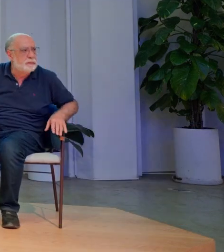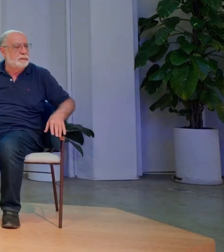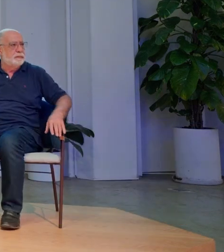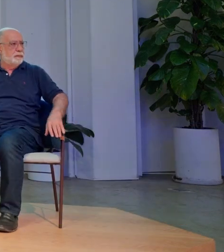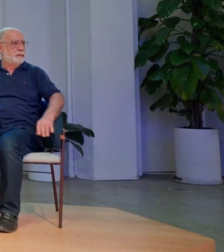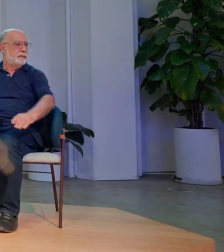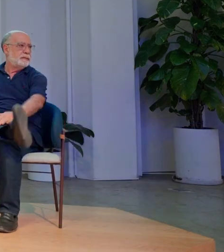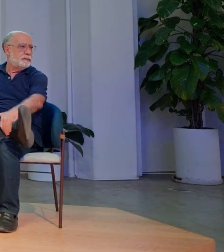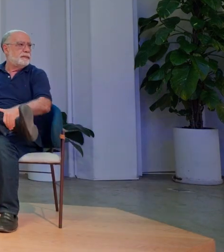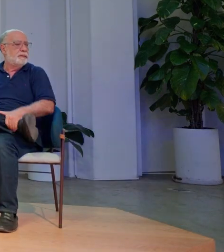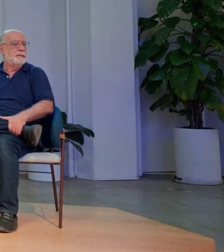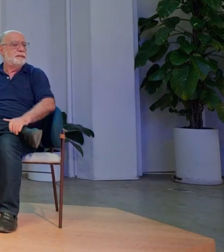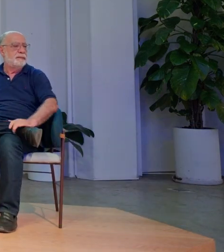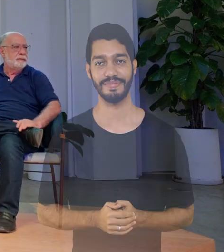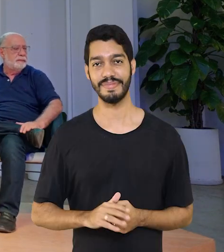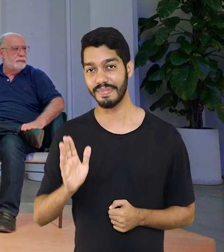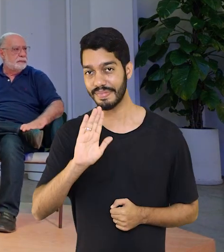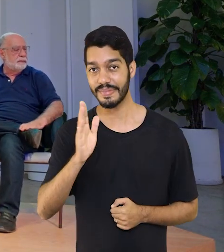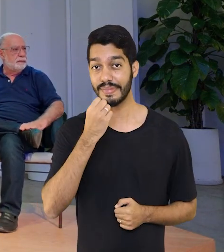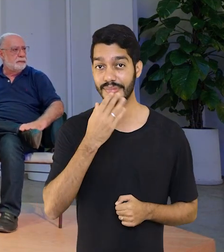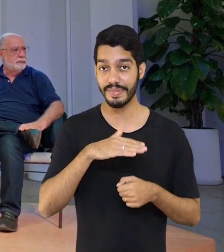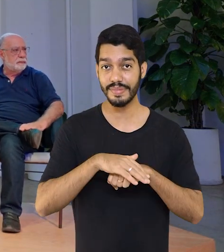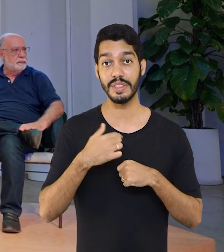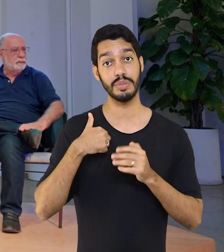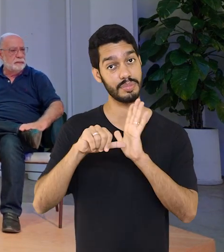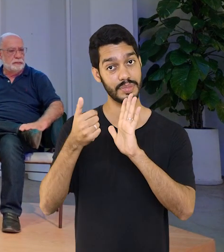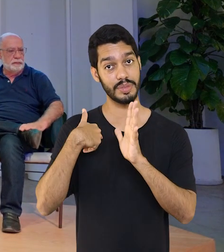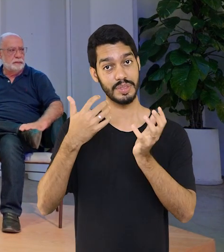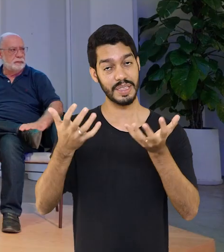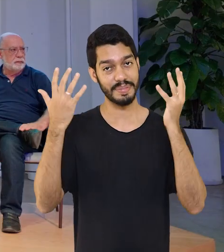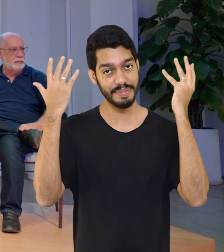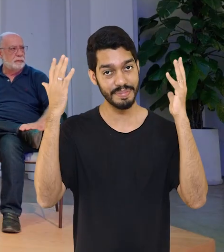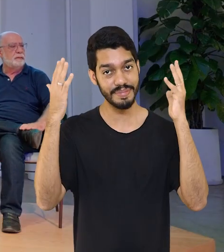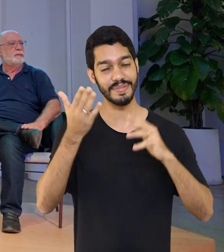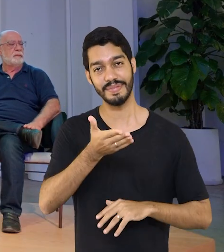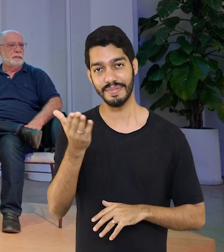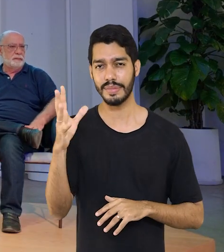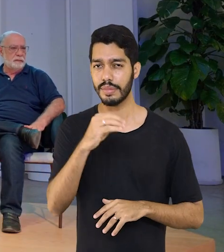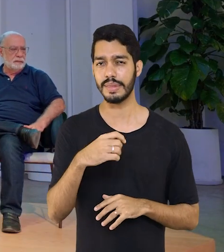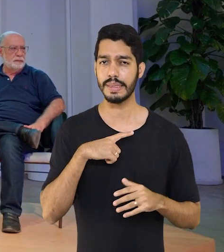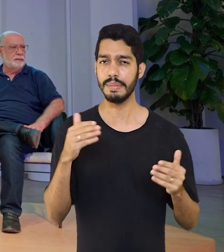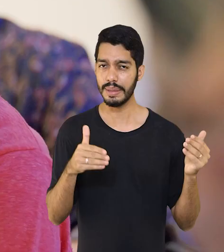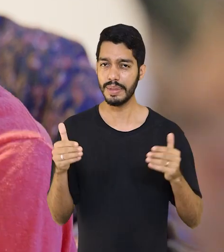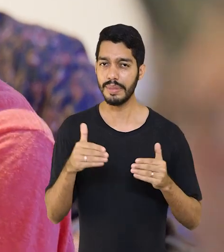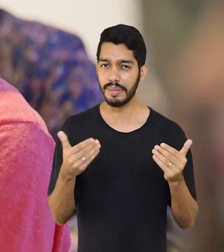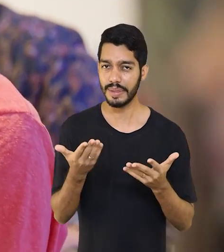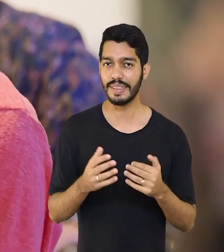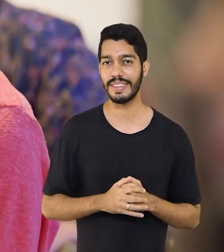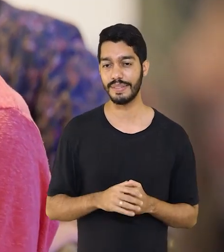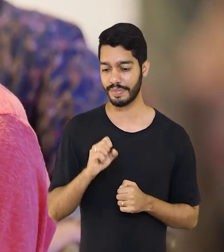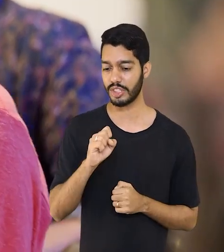Olá, boa noite. Obrigado, boa noite. Queria primeiro parabenizar todas as pessoas que participaram aqui, né? O